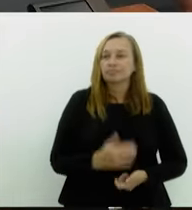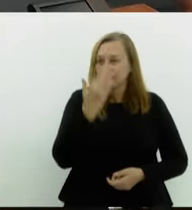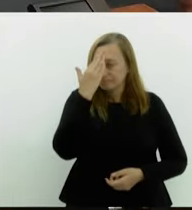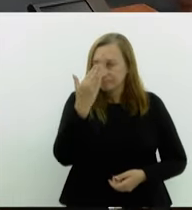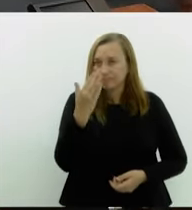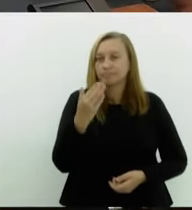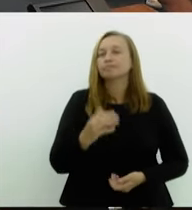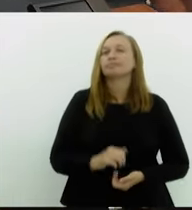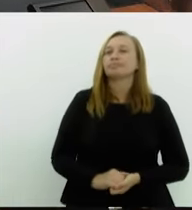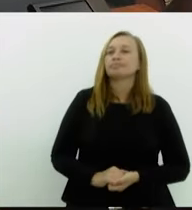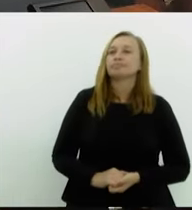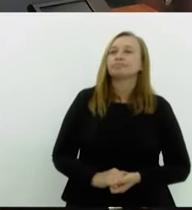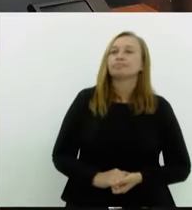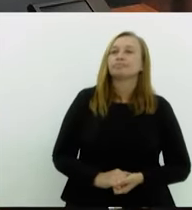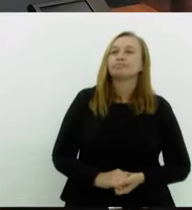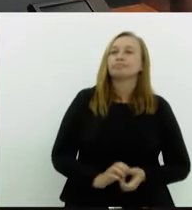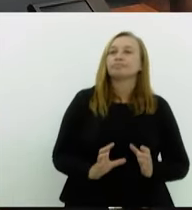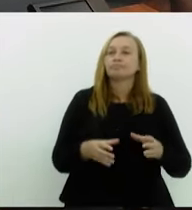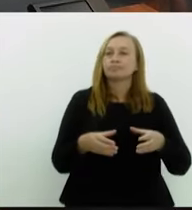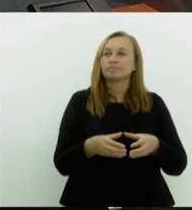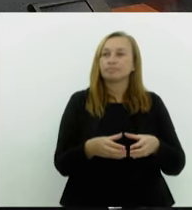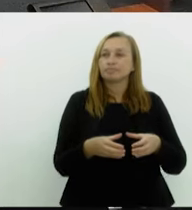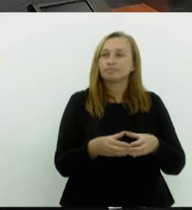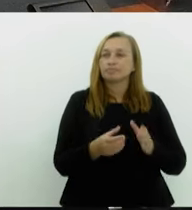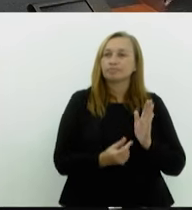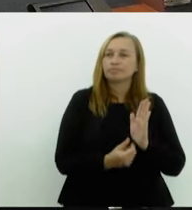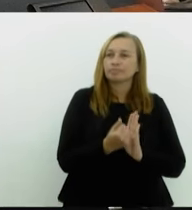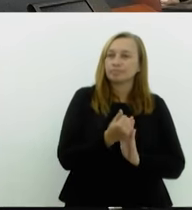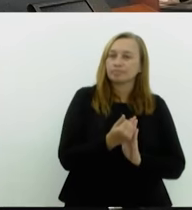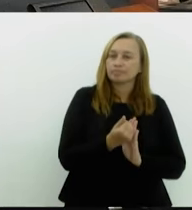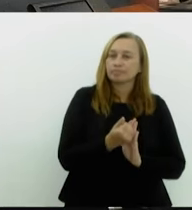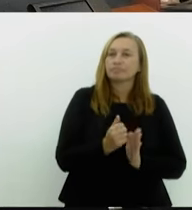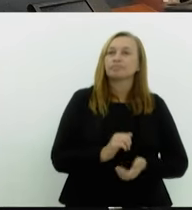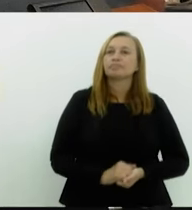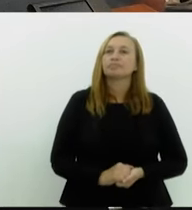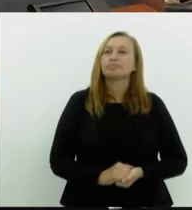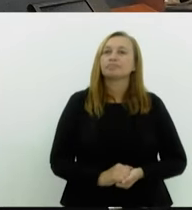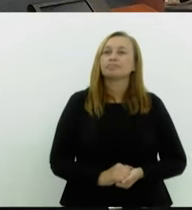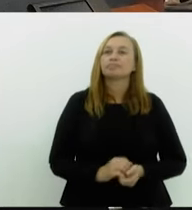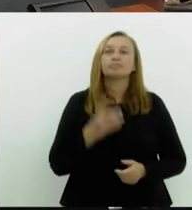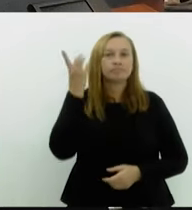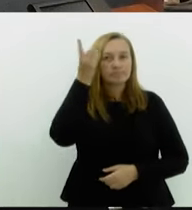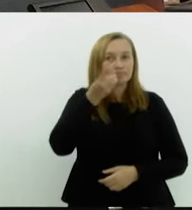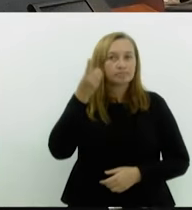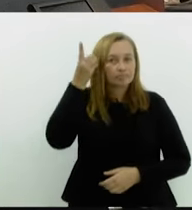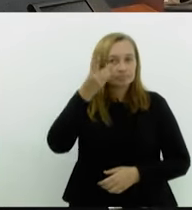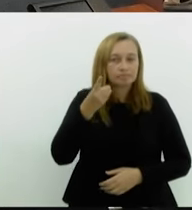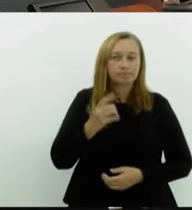Obrigado, Anderson. Pela Comissão de Orçamento, deputado